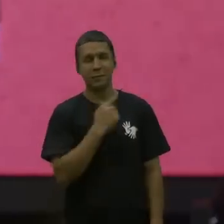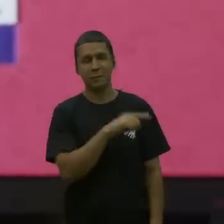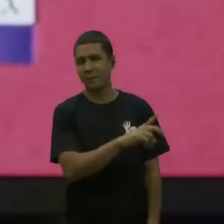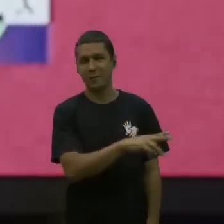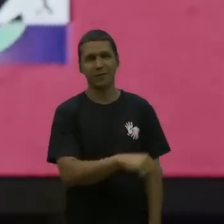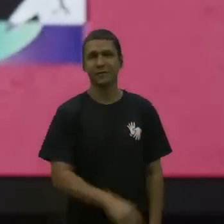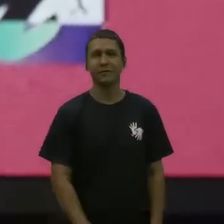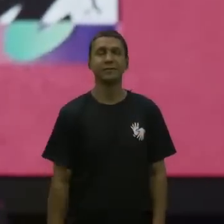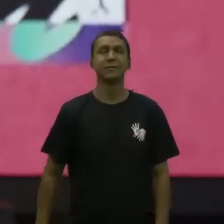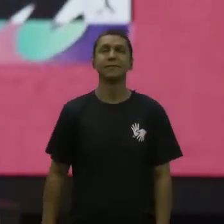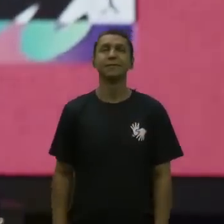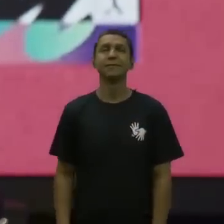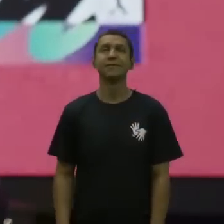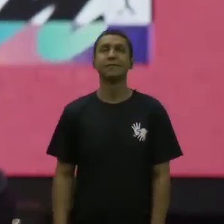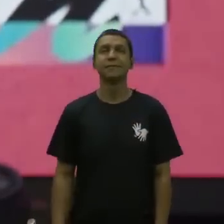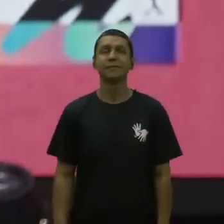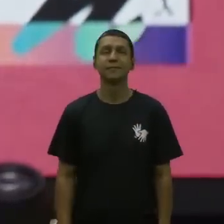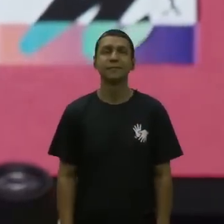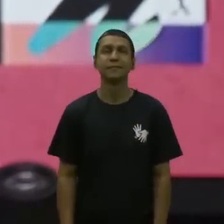Aleluia.